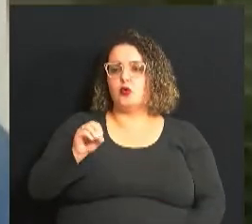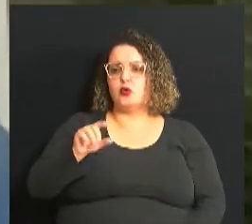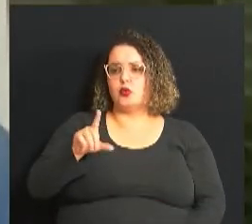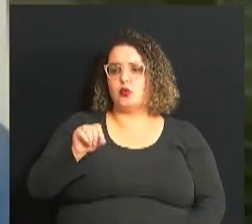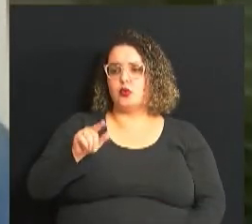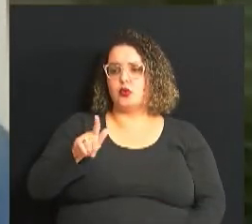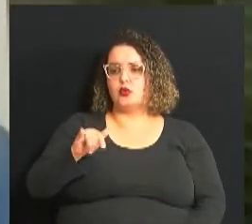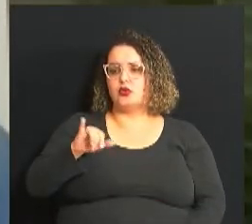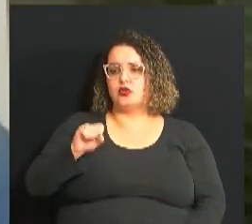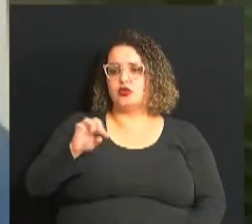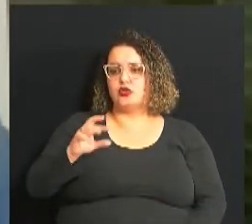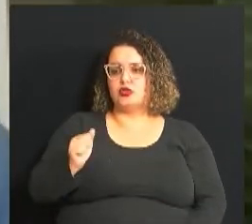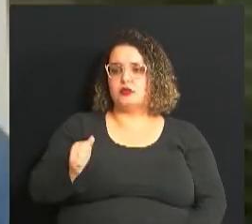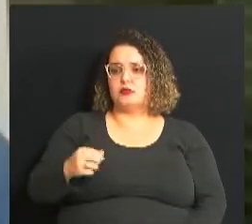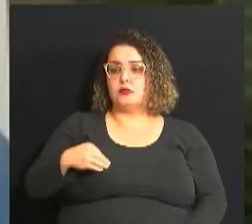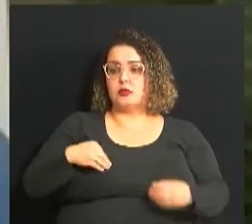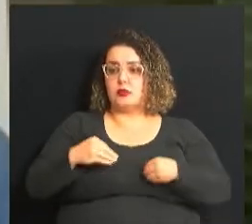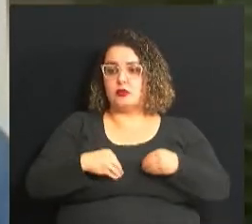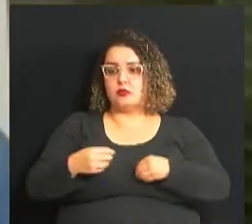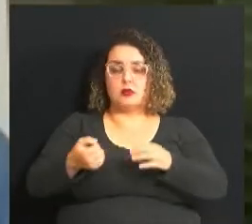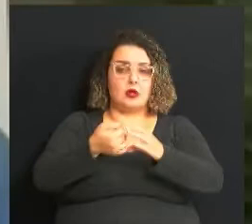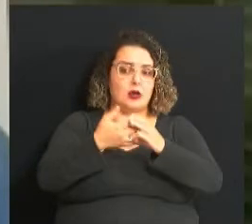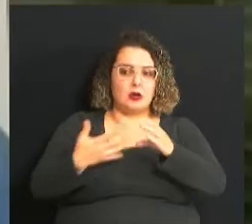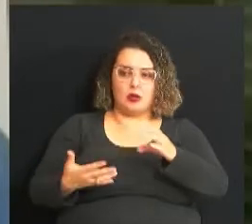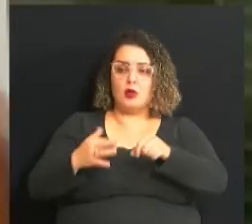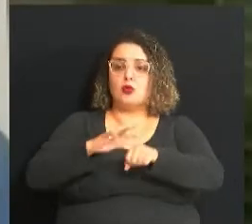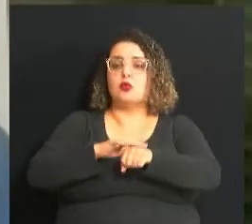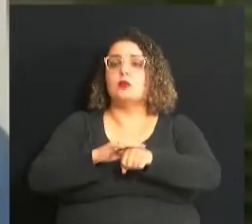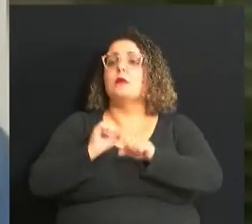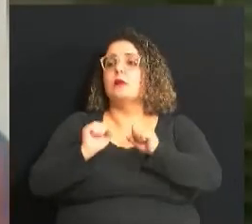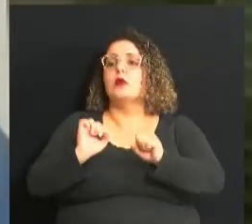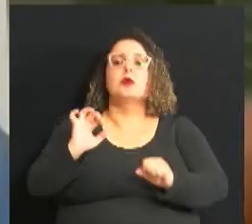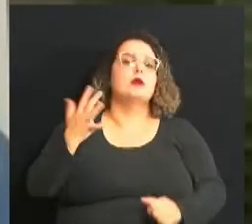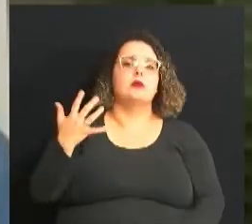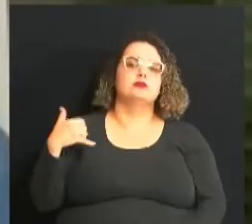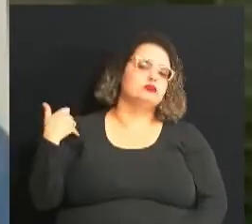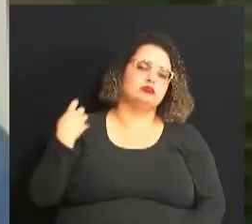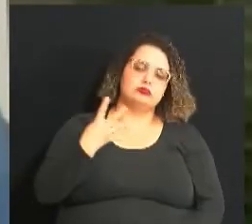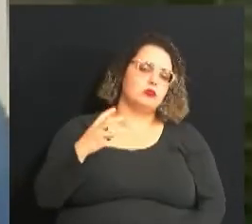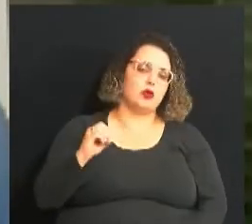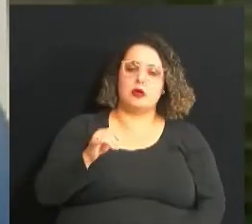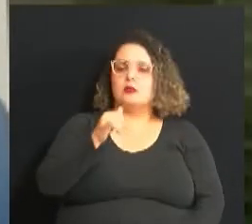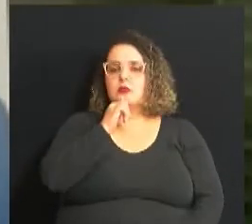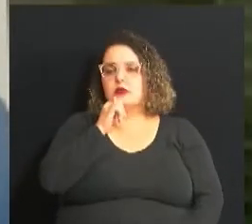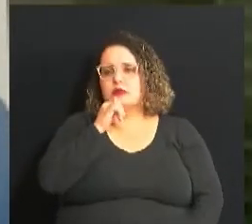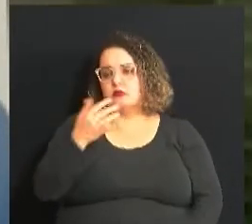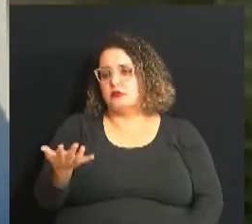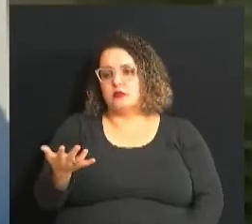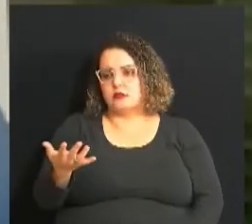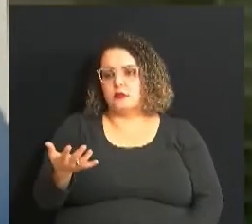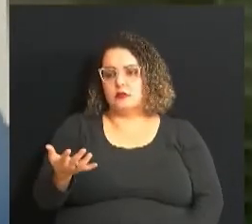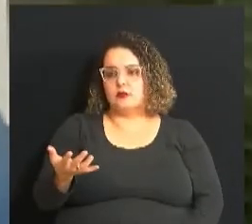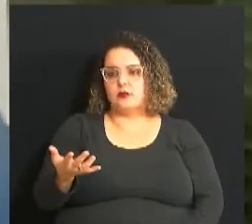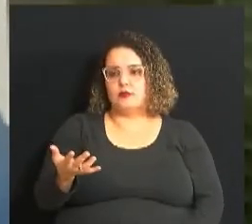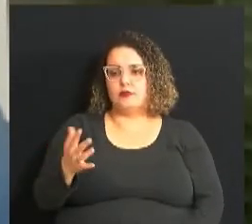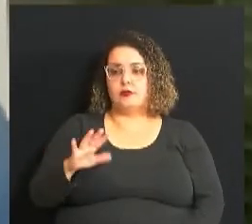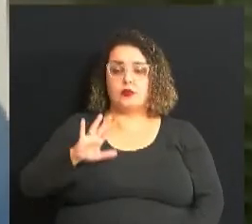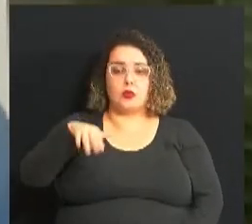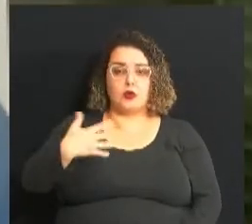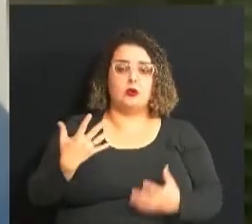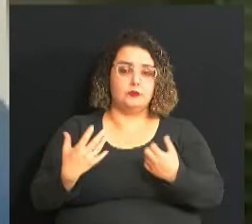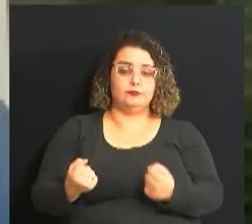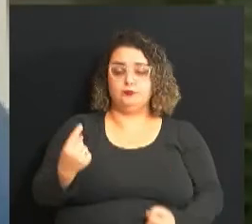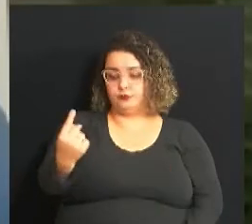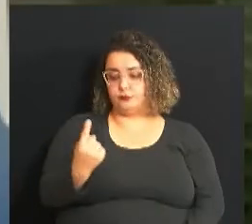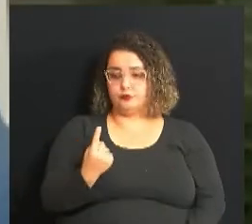que são características de doenças que podem acometer o homem aos 40 anos. Vou dar um exemplo. Quando eu recebo homens em